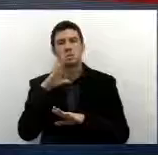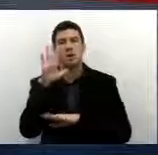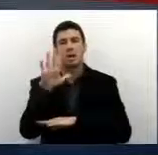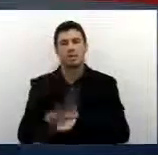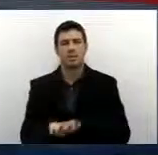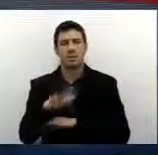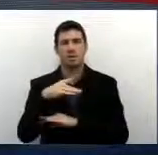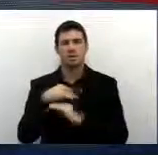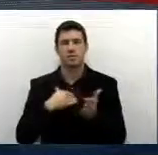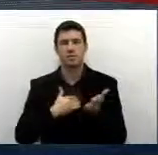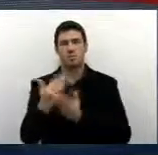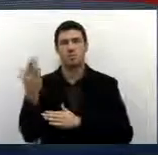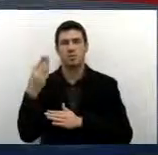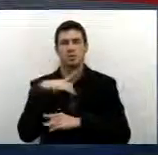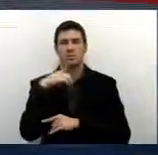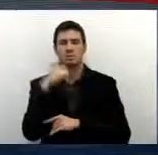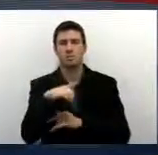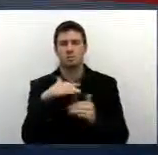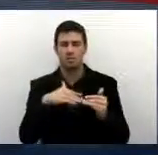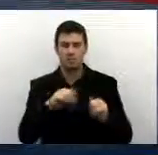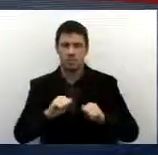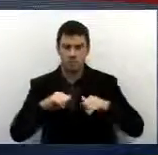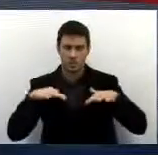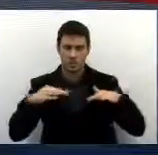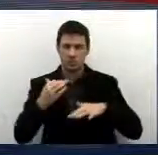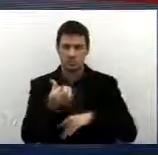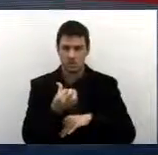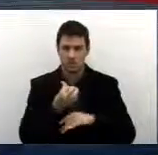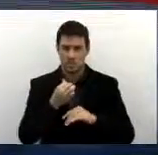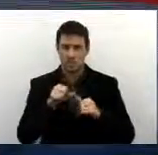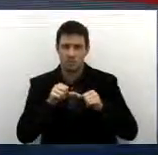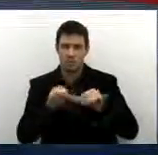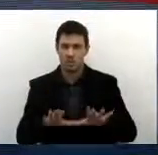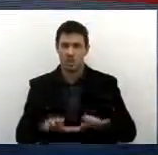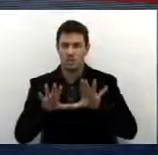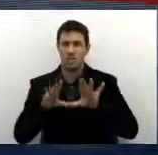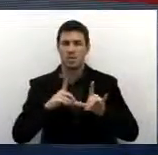então, abrimos mais uma sessão ordinária para você. Fique com a gente, não